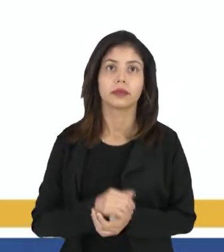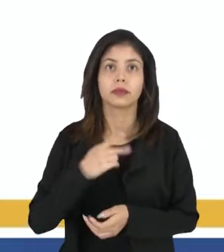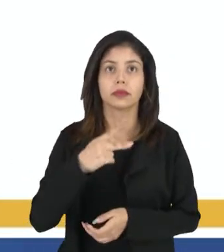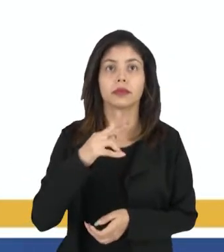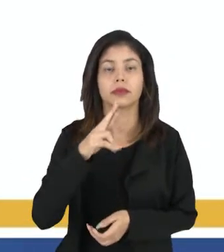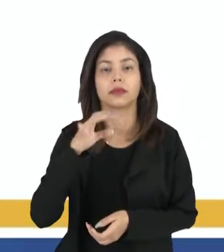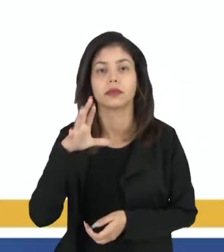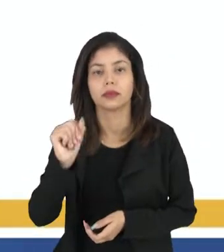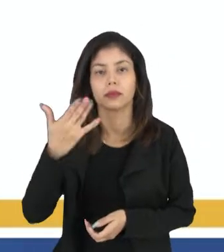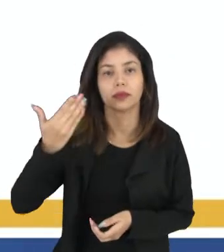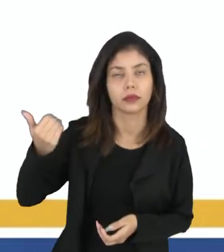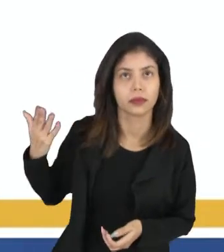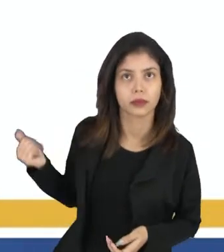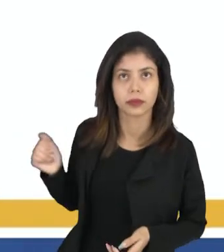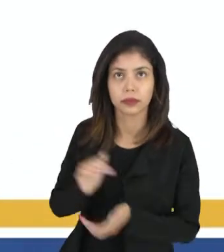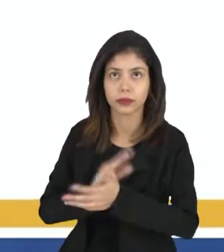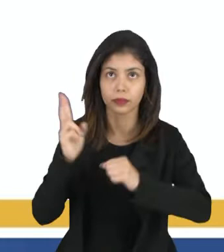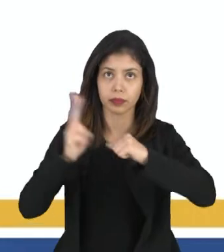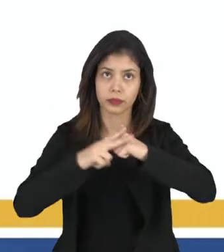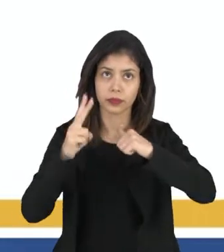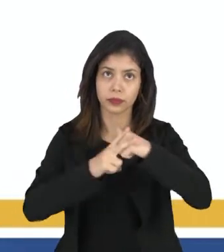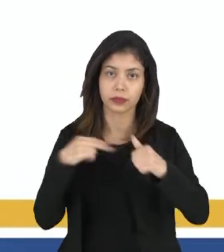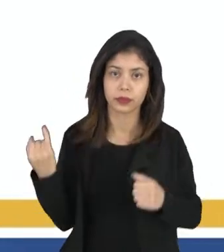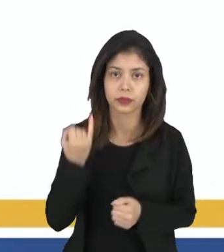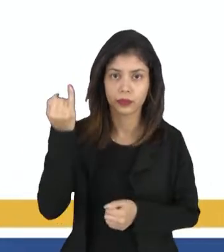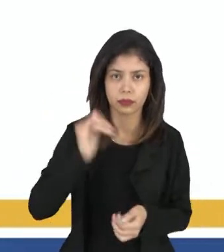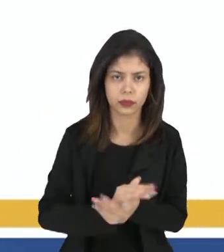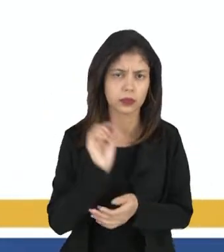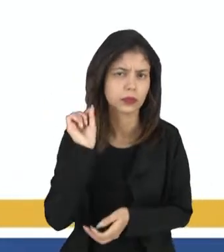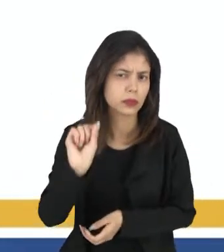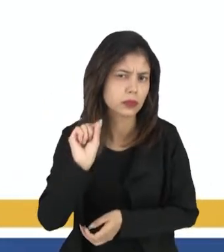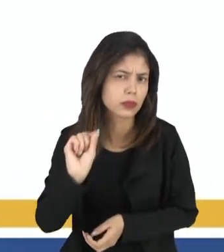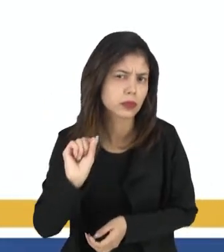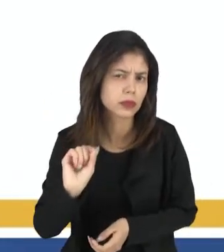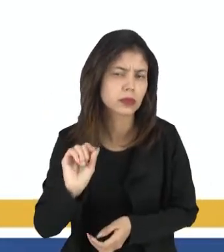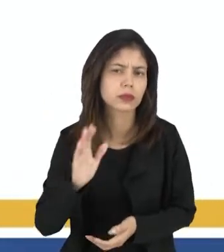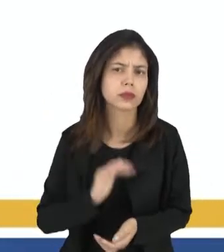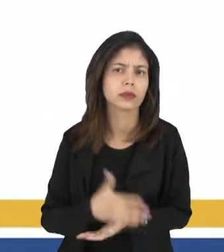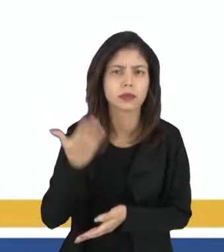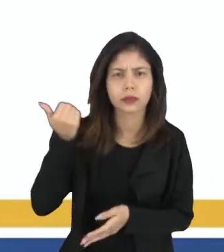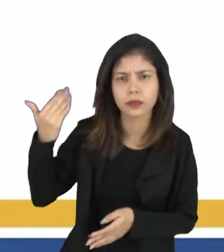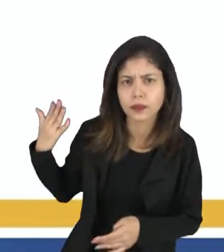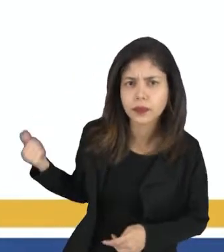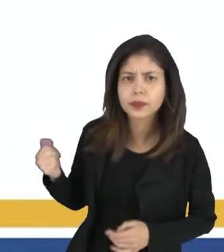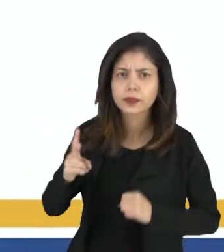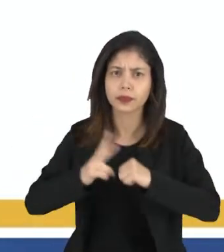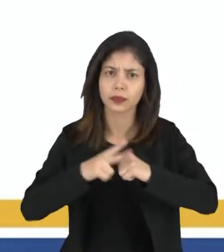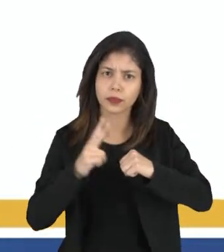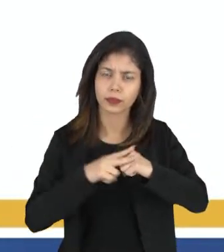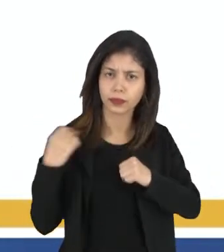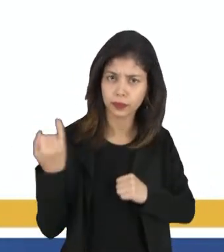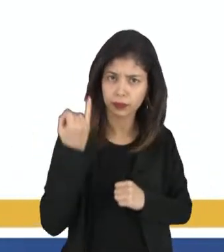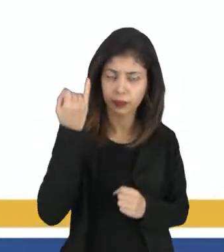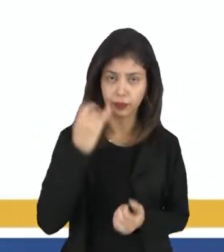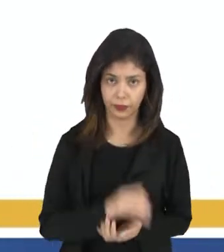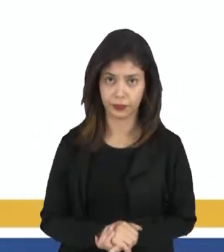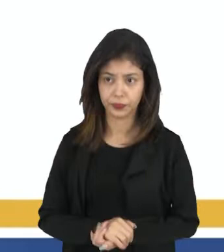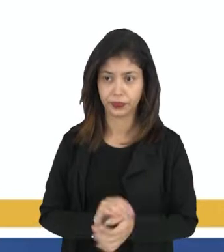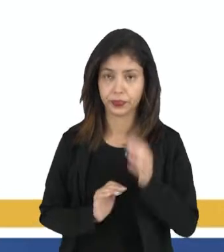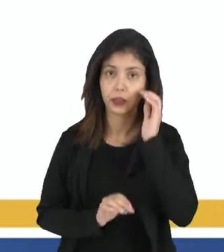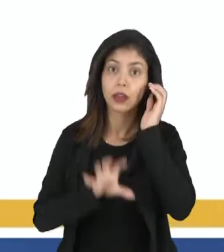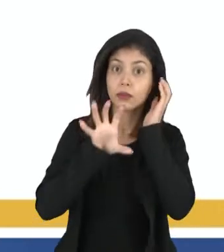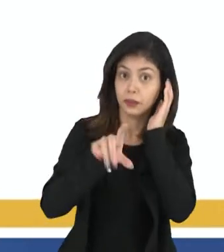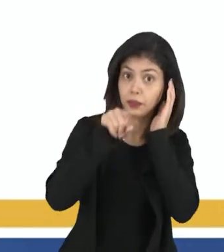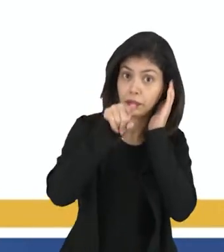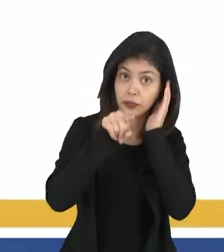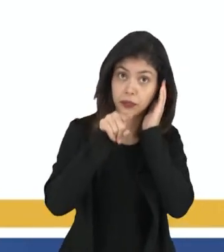particípio passado do verbo principal. E o que seria esse particípio passado do verbo principal?